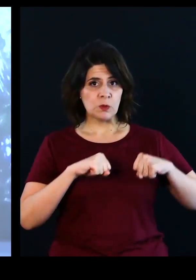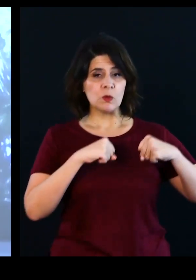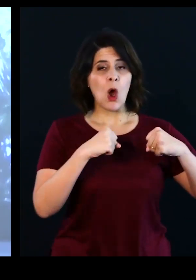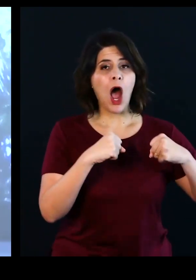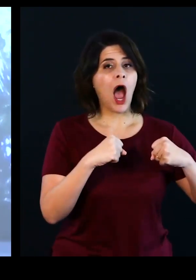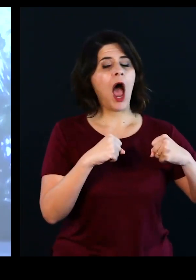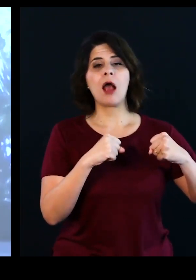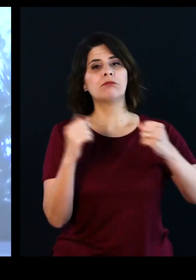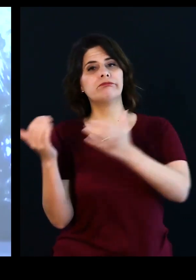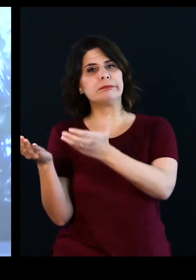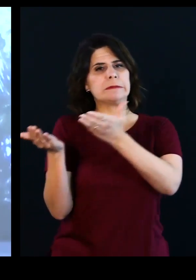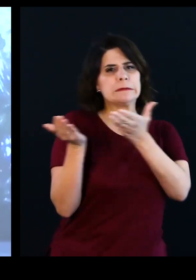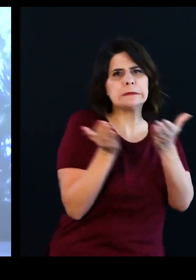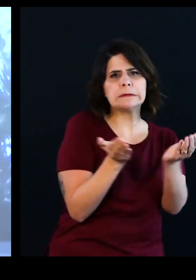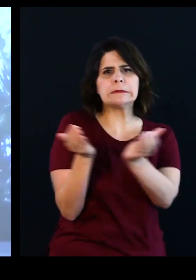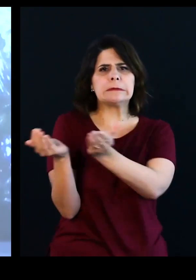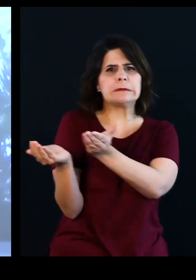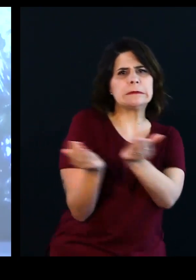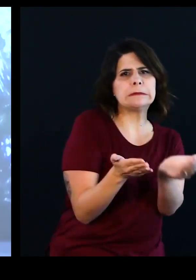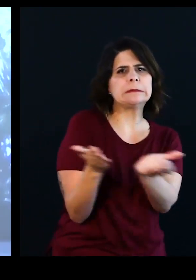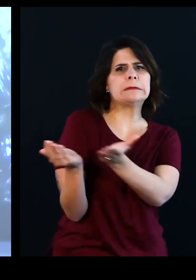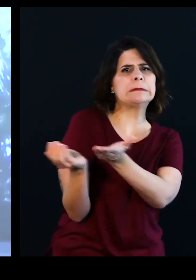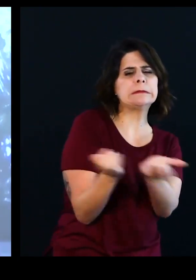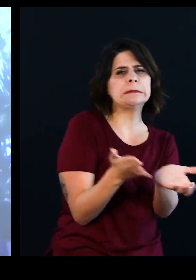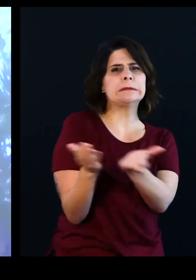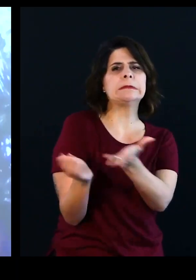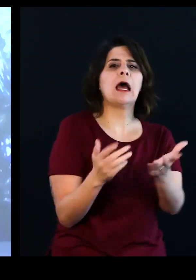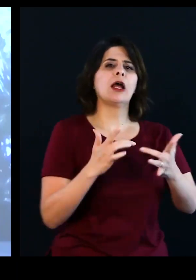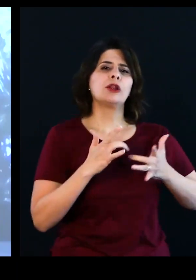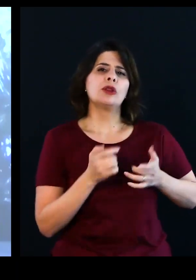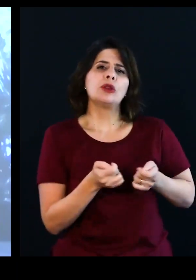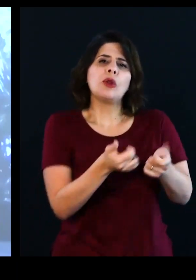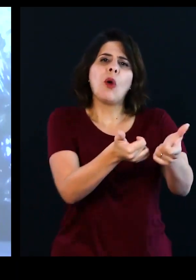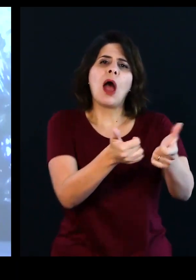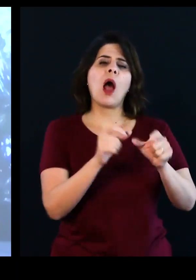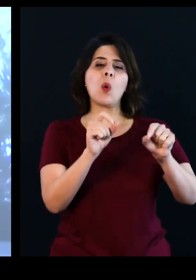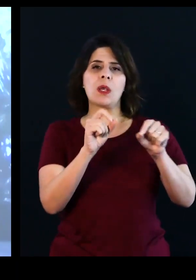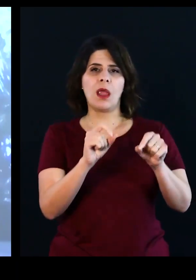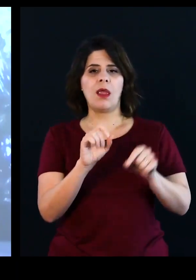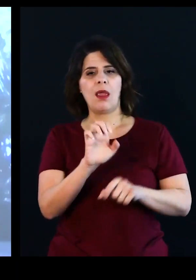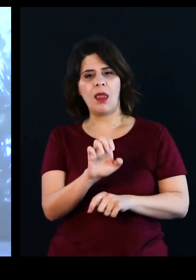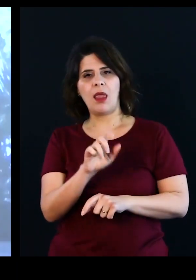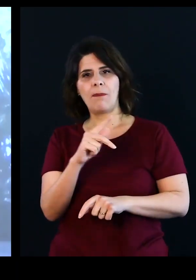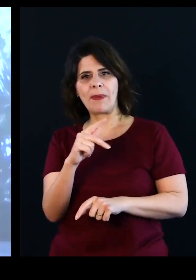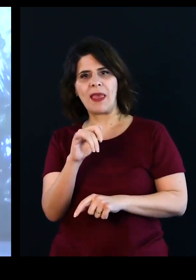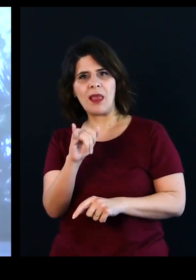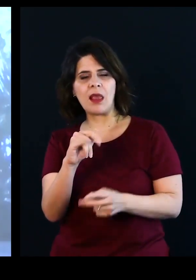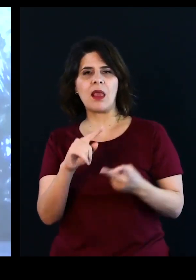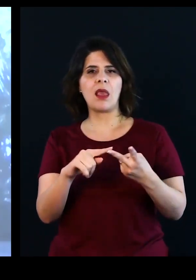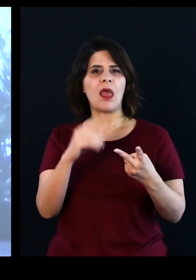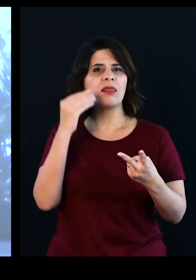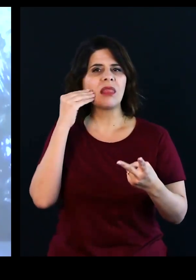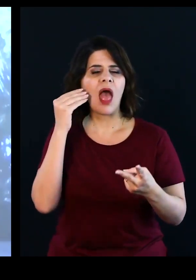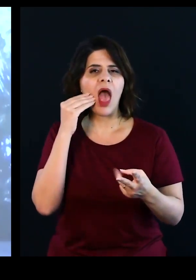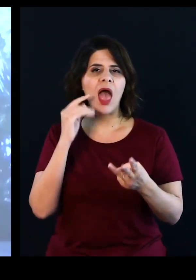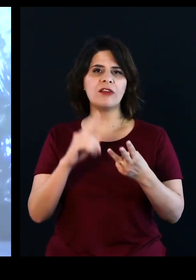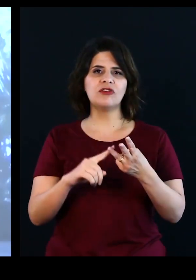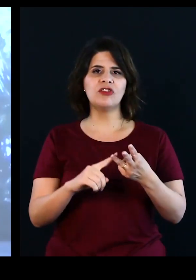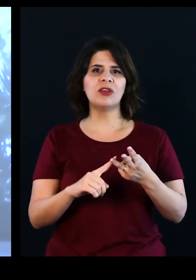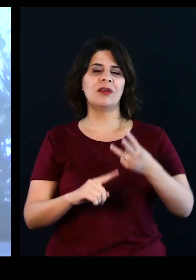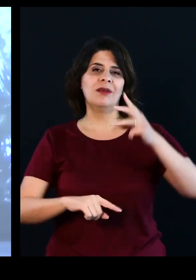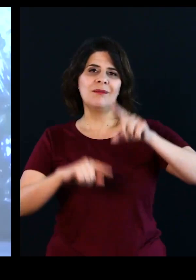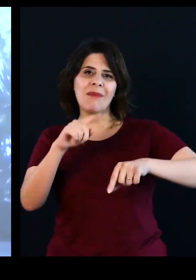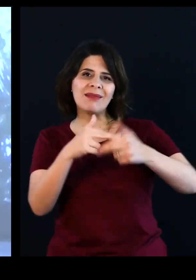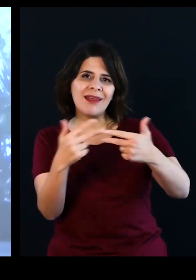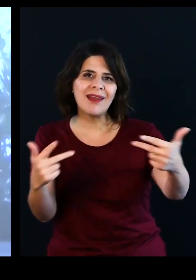600 toneladas de EPIs, de equipamentos, de testes da China para o Brasil, não apenas